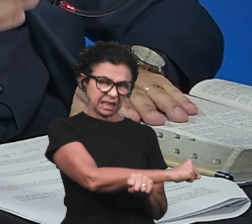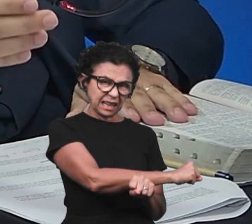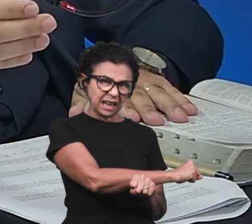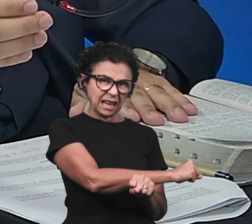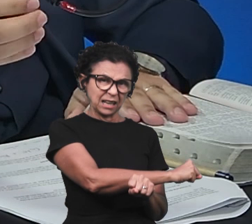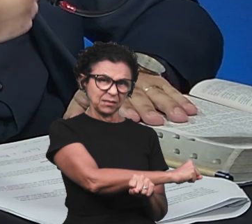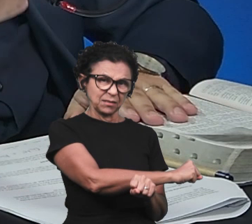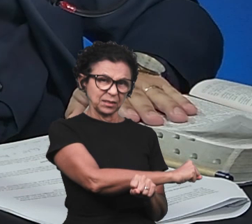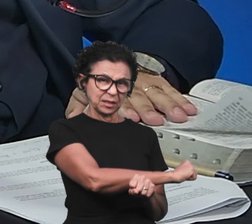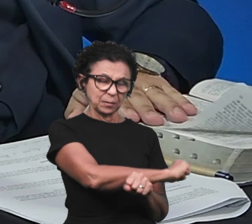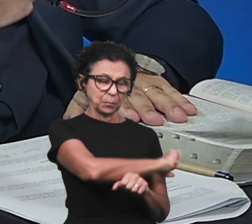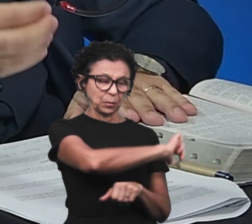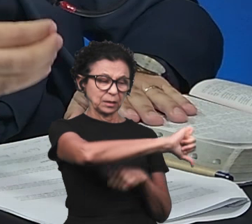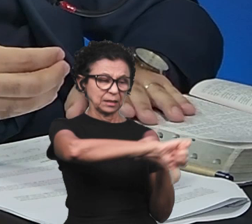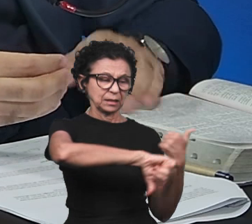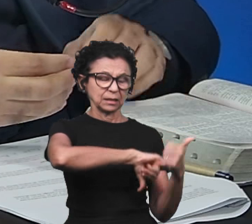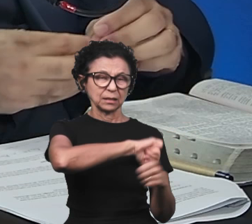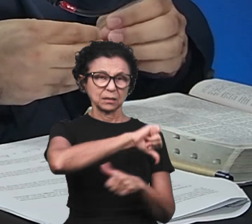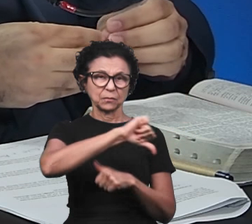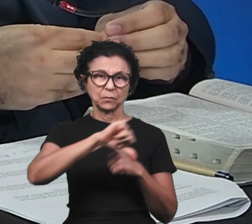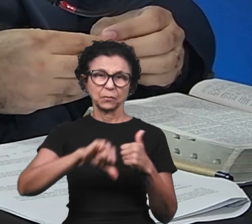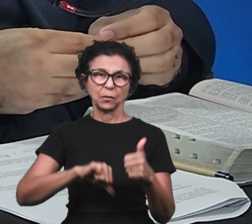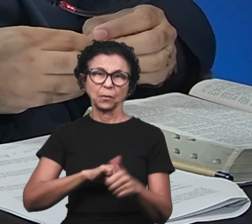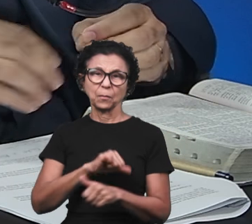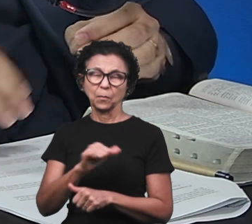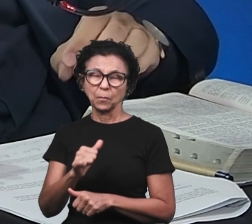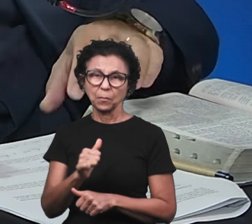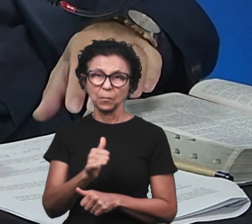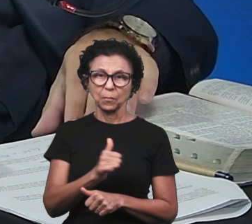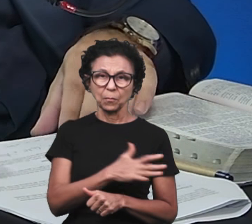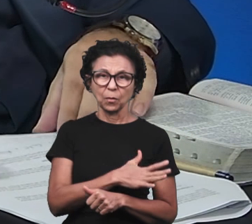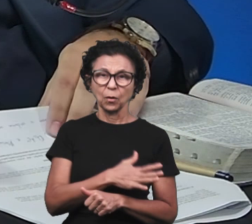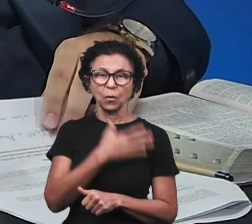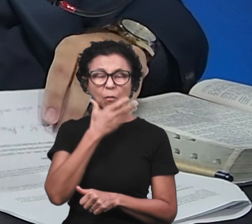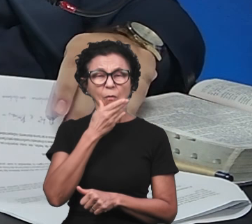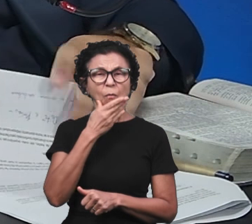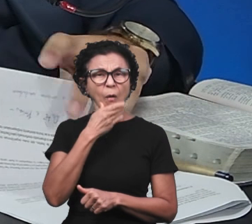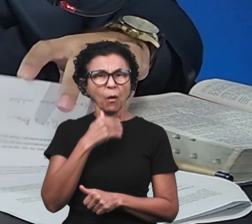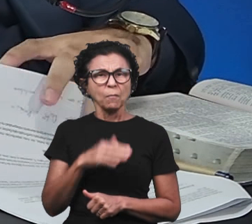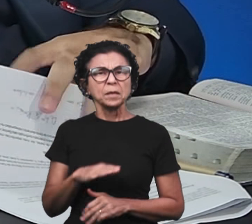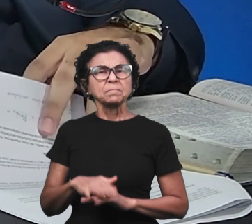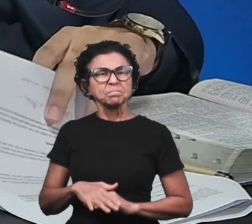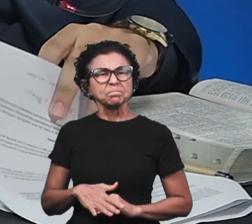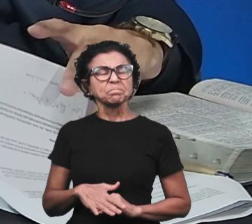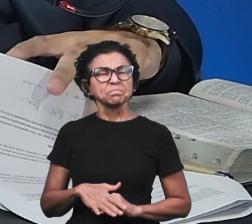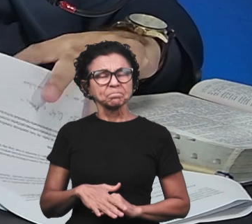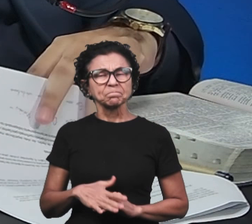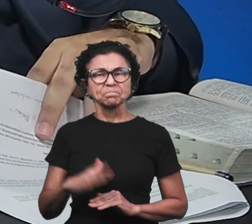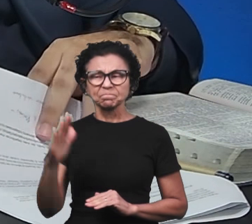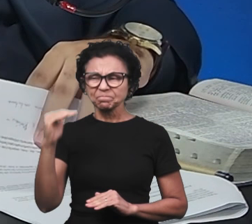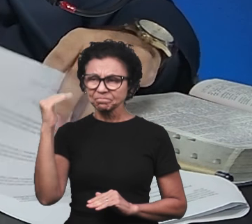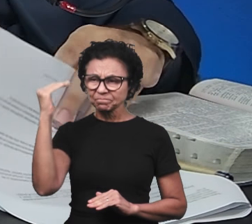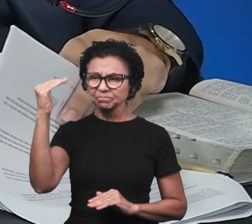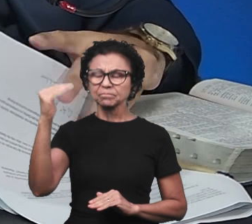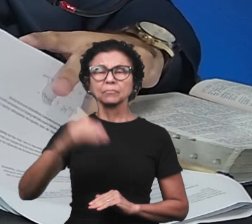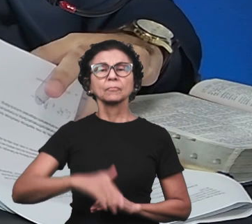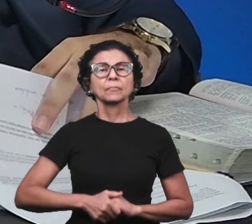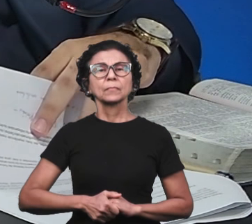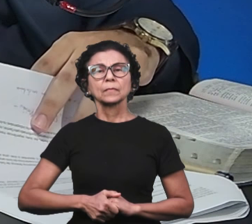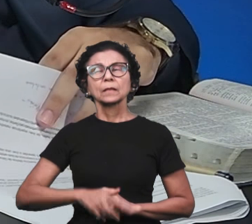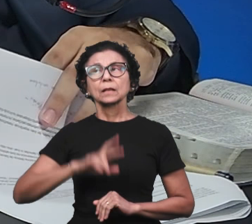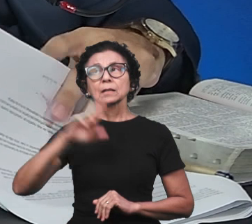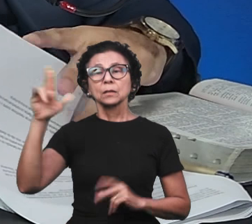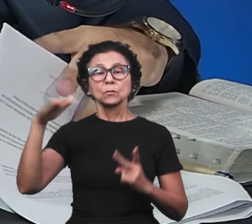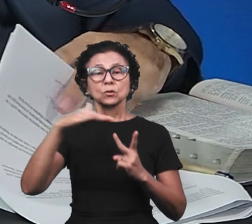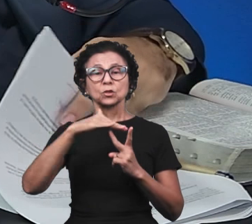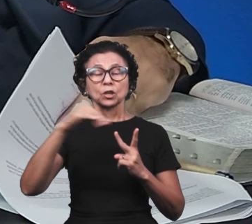um homem notável em experiência com o Senhor, a ponto de Hebreus dizer que ele tem um chamado honroso. A